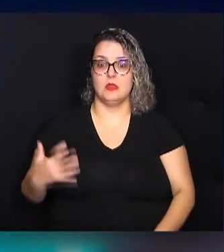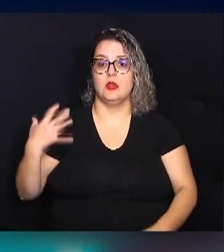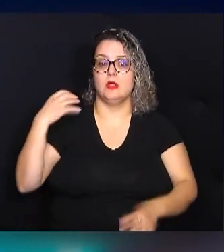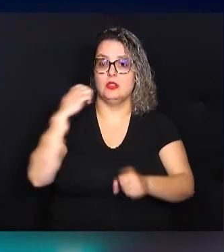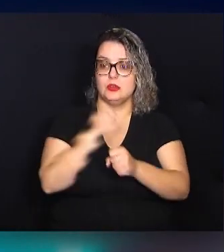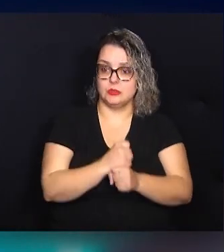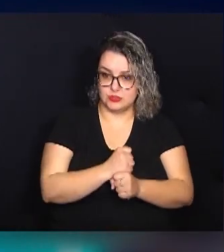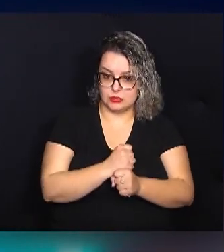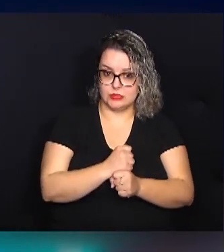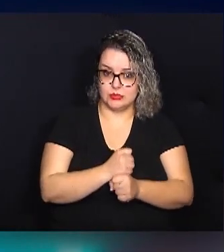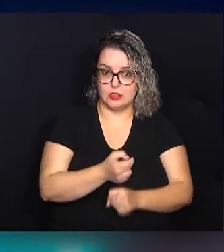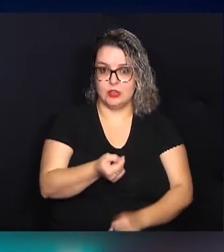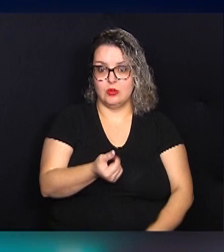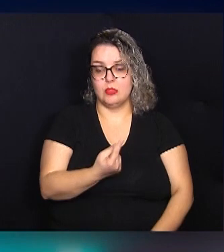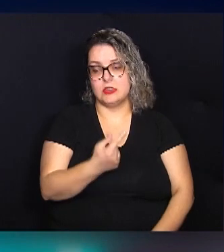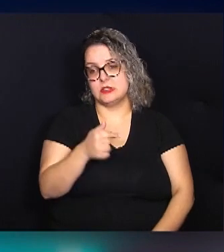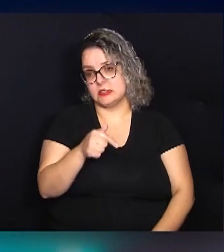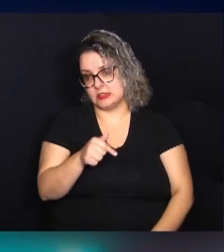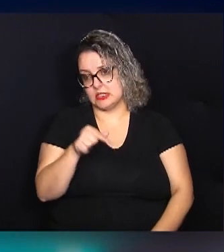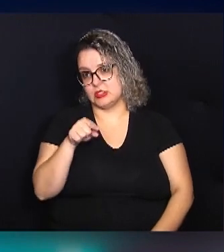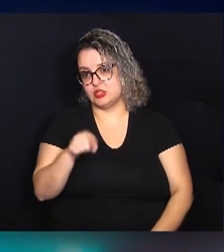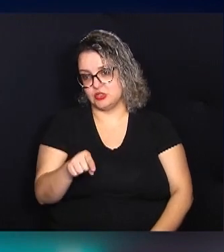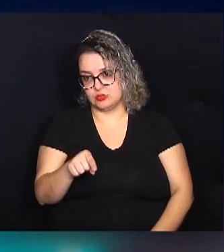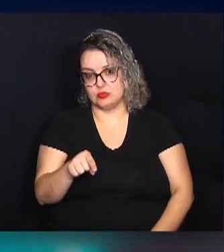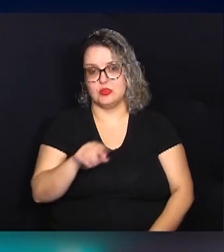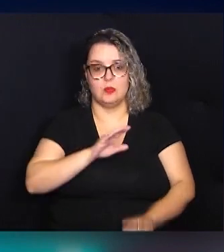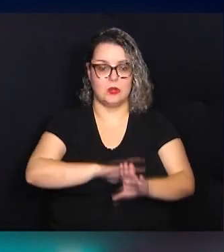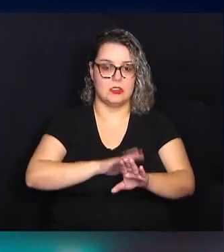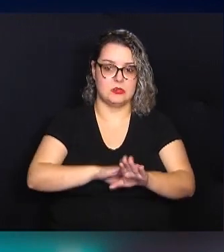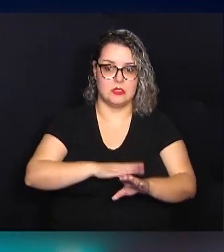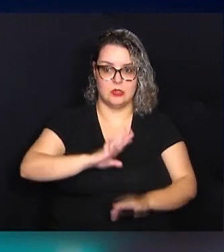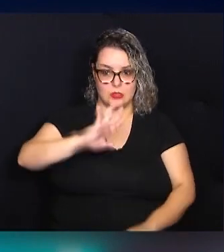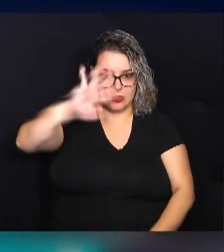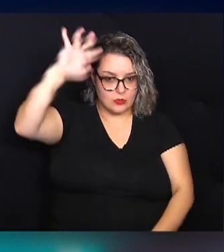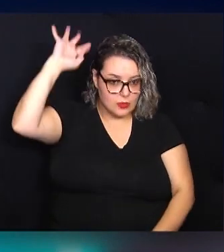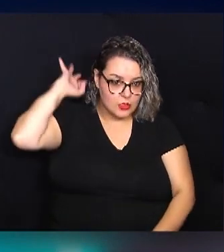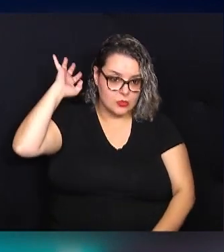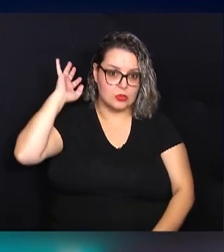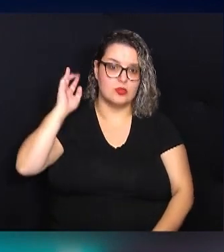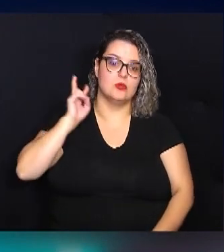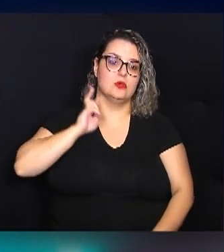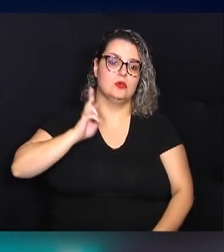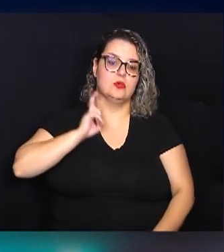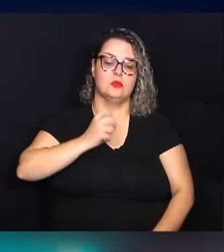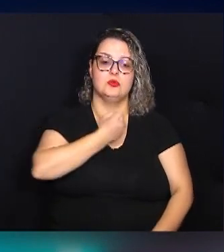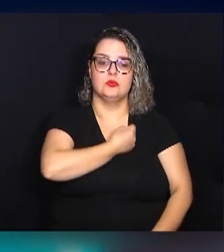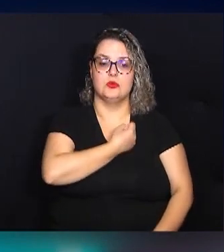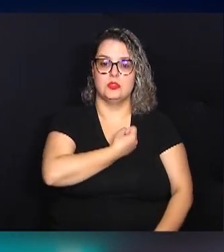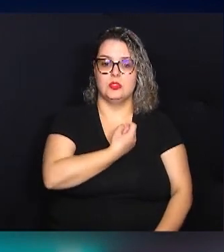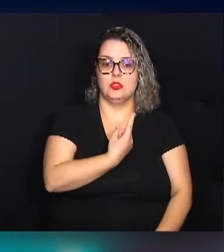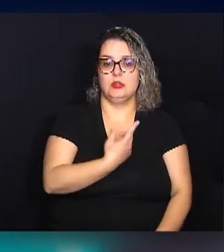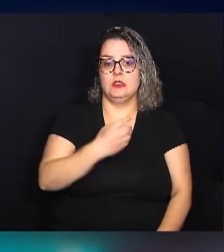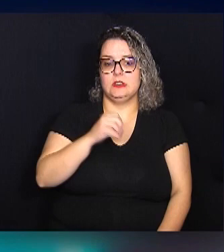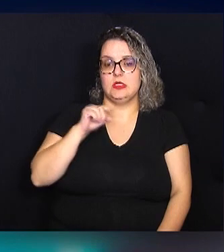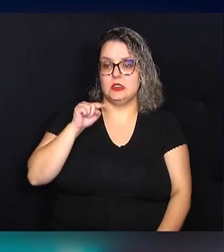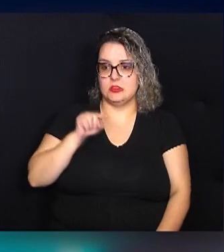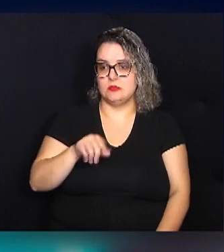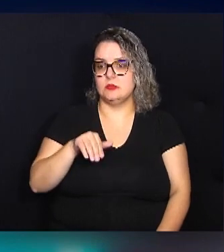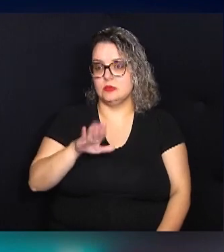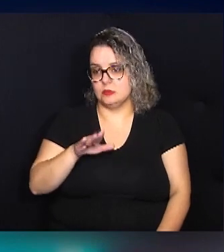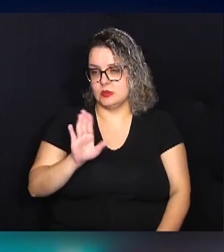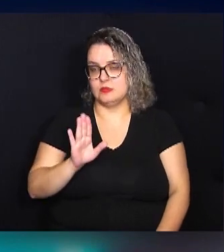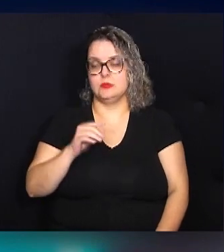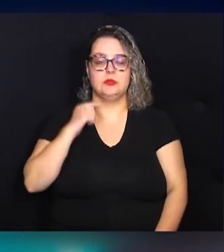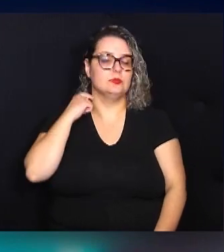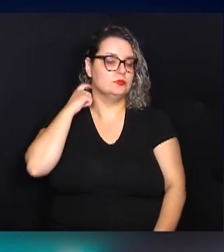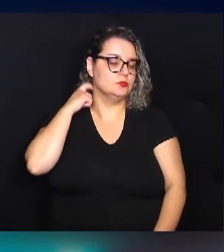totalizando quase 17.000 ocorrências de bombeiros aí. Número de vítimas socorridas pelo CB, pelo Corpo de Bombeiros,